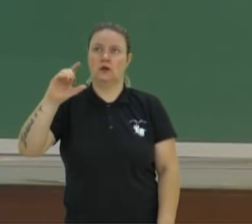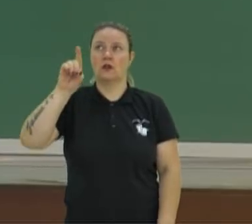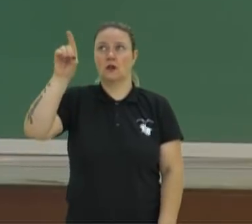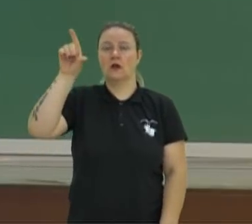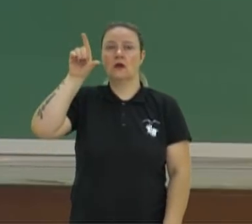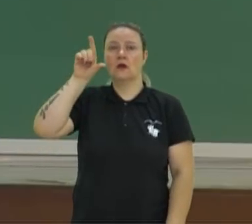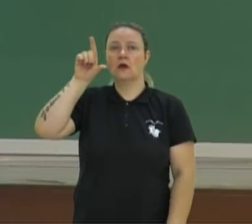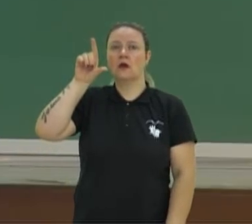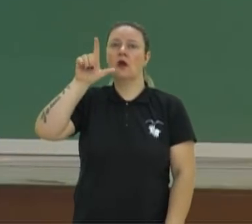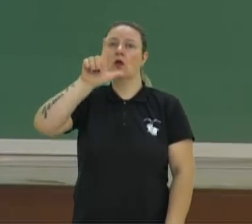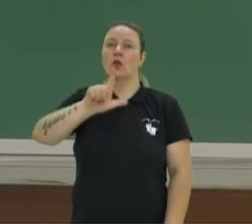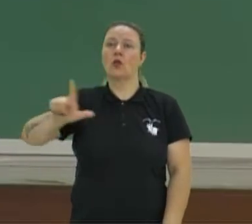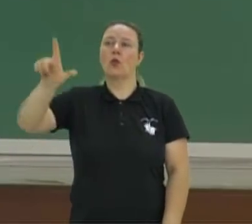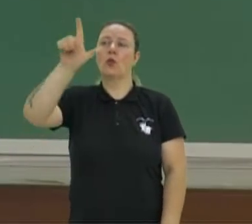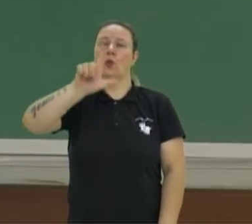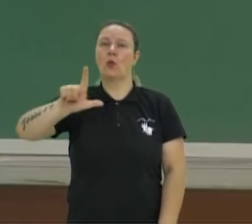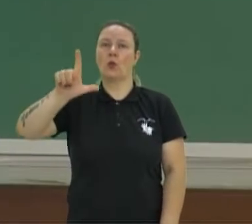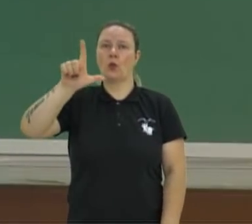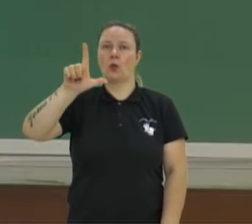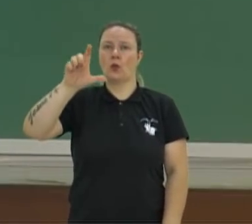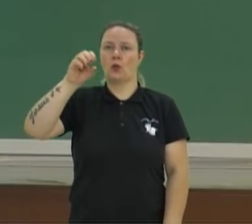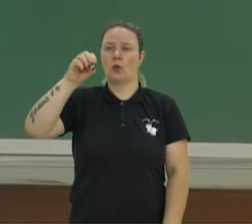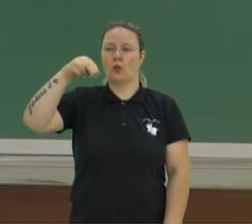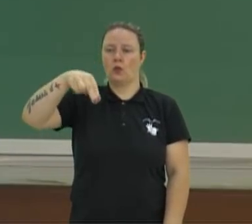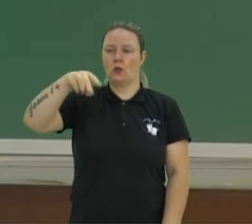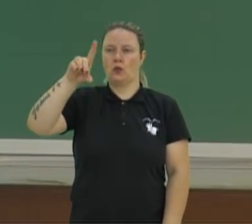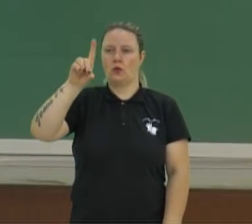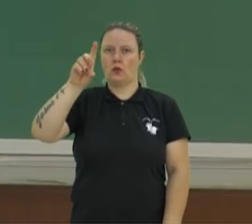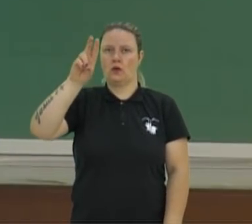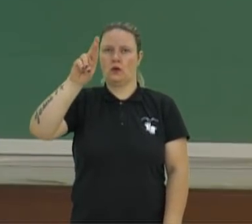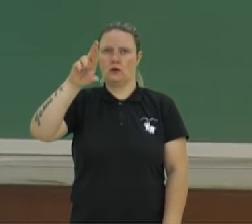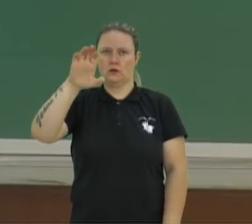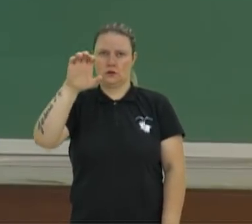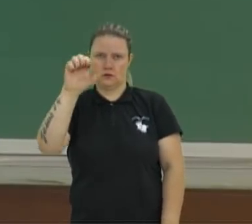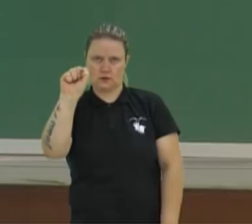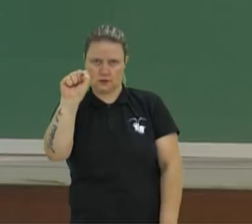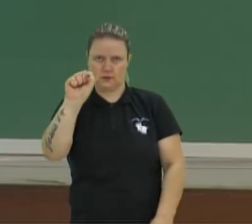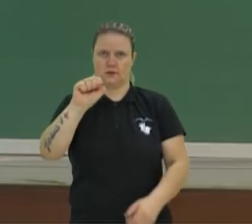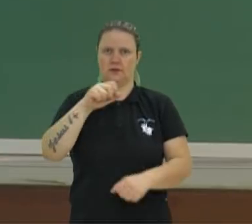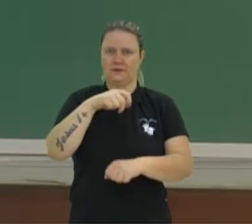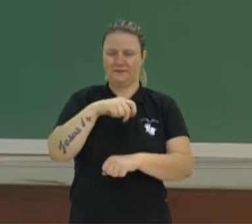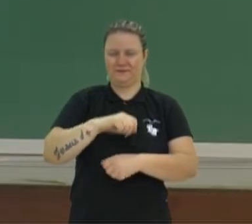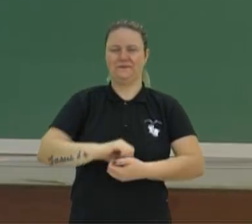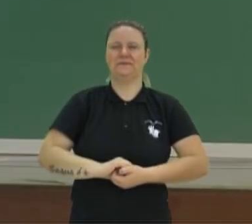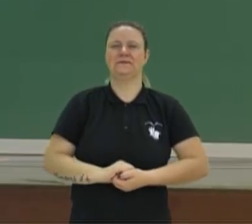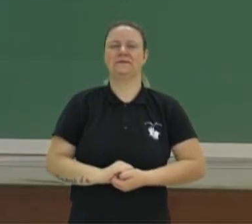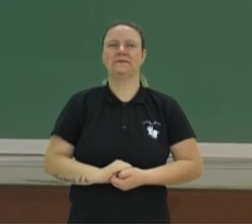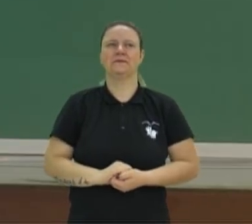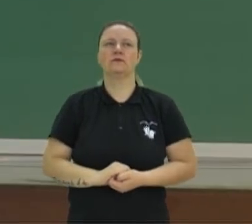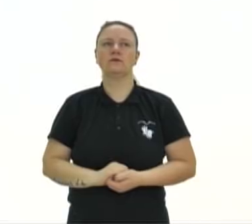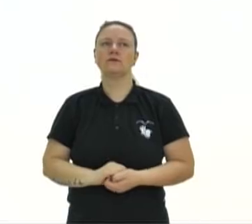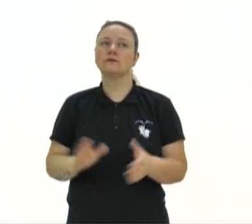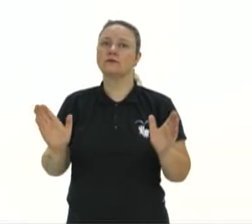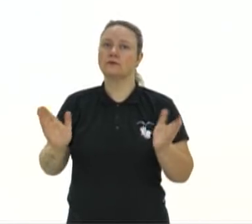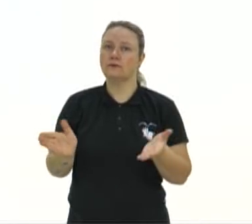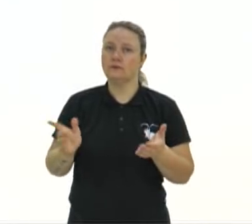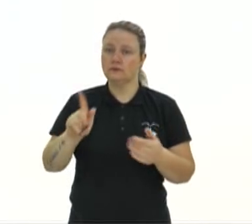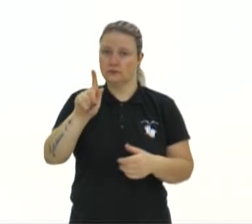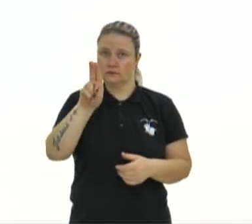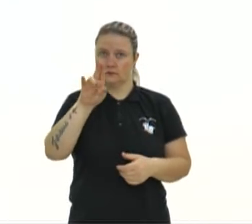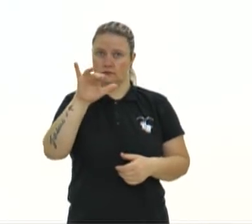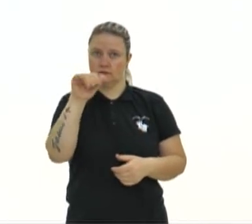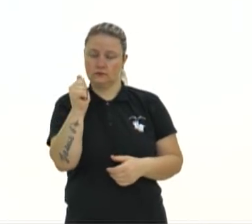notícia, que é onde foi veiculado o suporte dessa notícia. Agora sobre o guia. É um gênero que